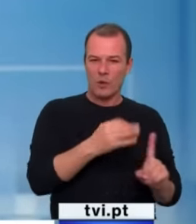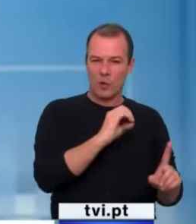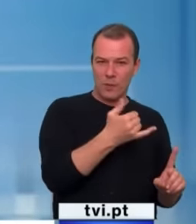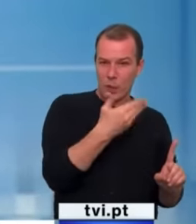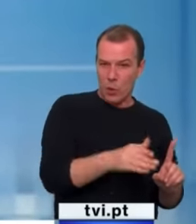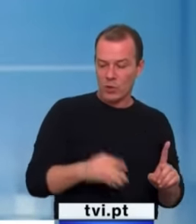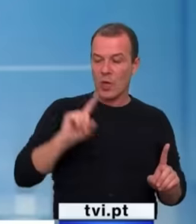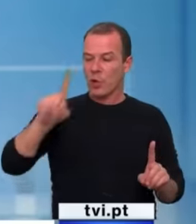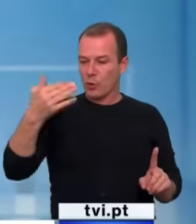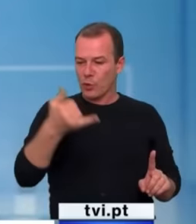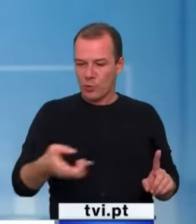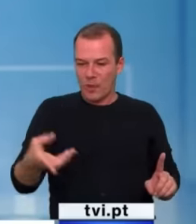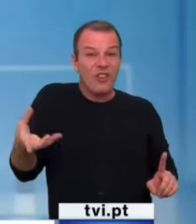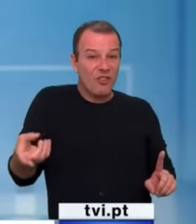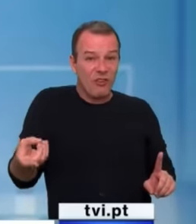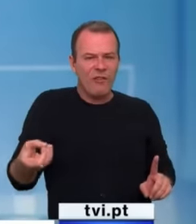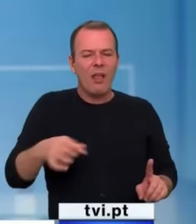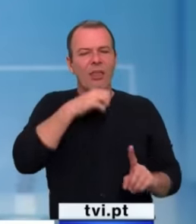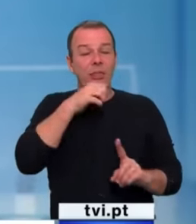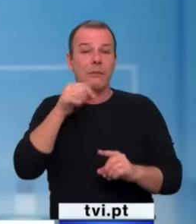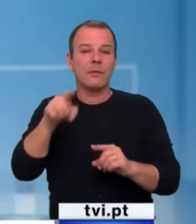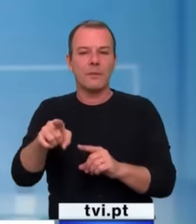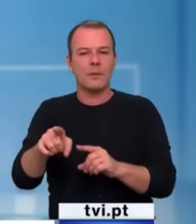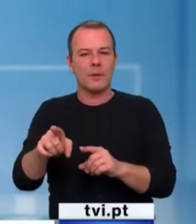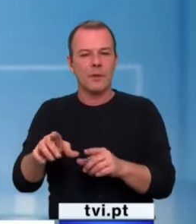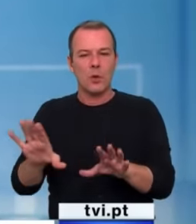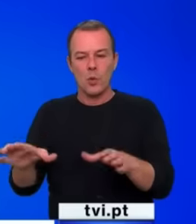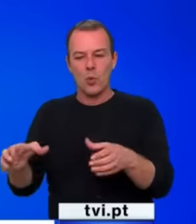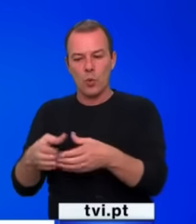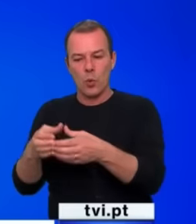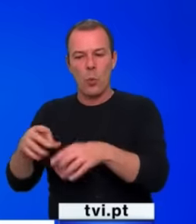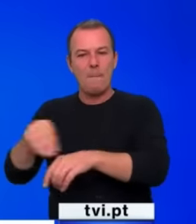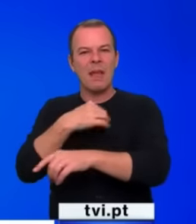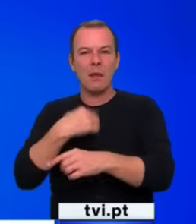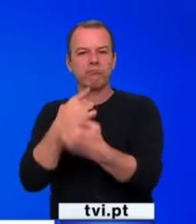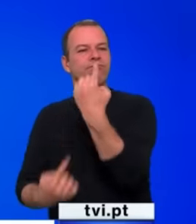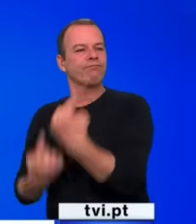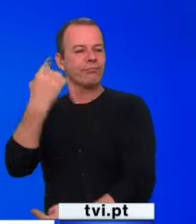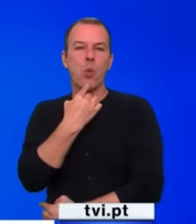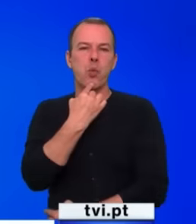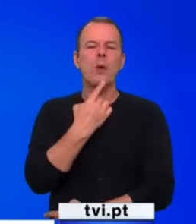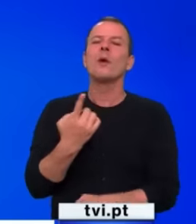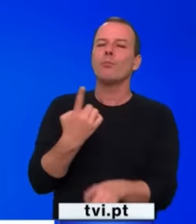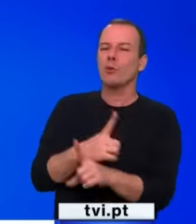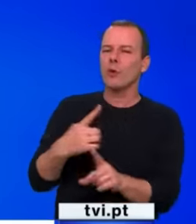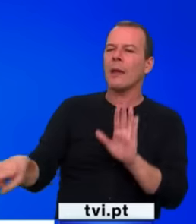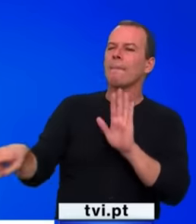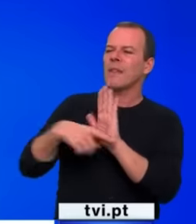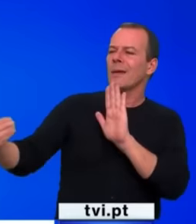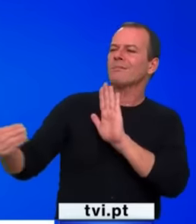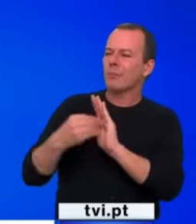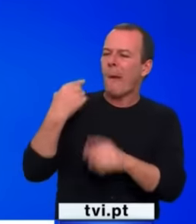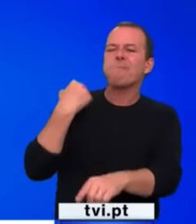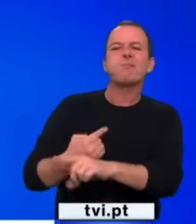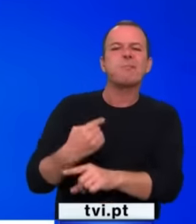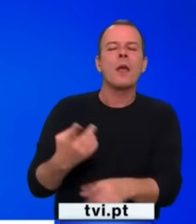em 2019, teve sempre a contestação da classe médica. O que é que o leva a insistir neste ponto e acreditar que desta